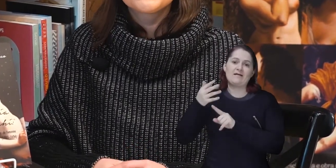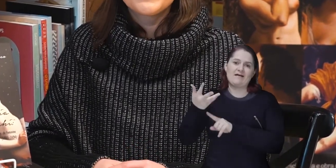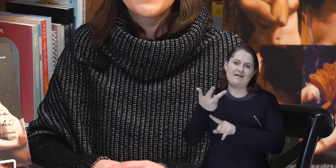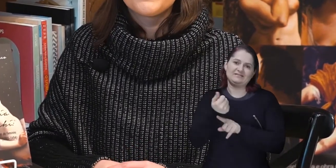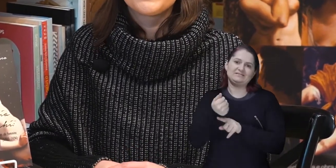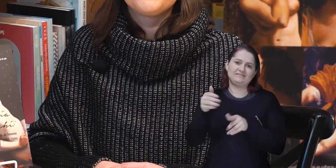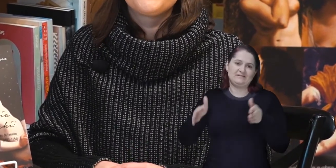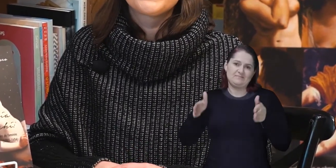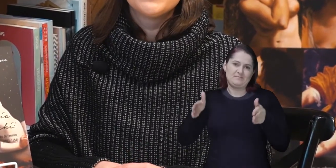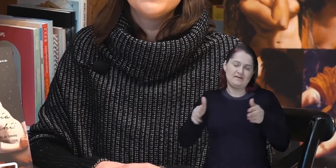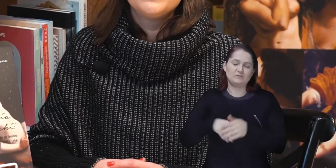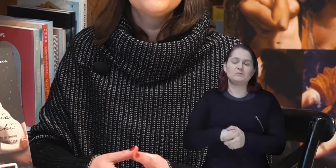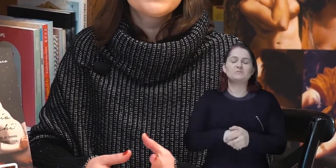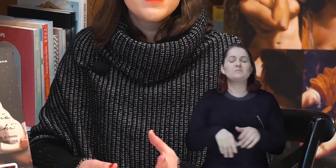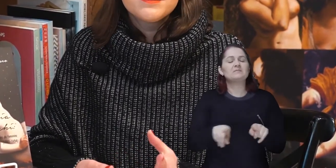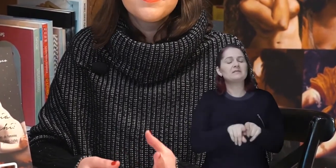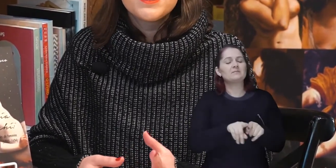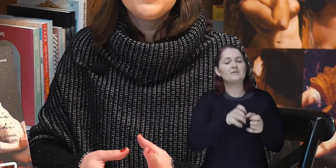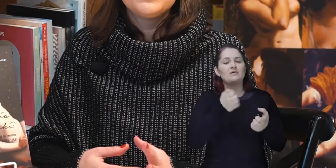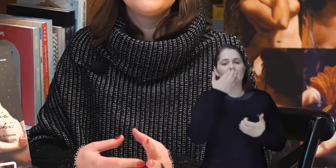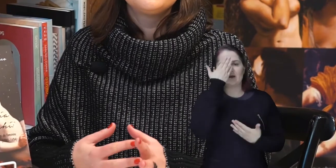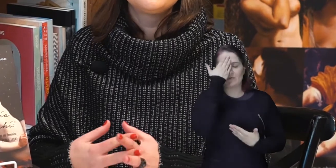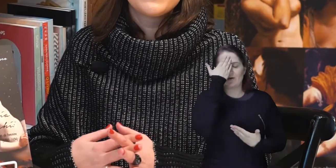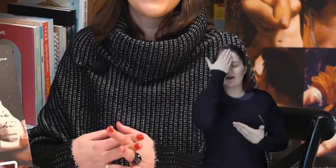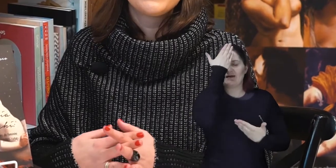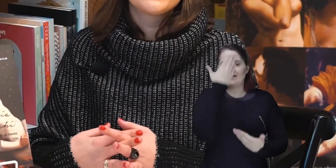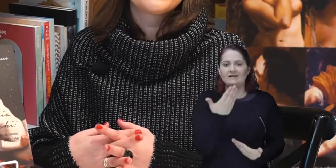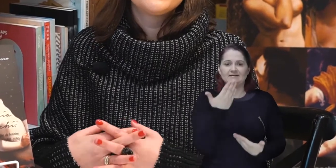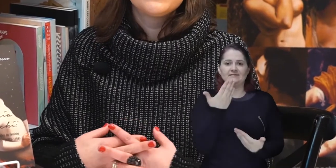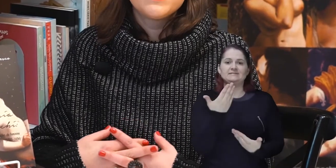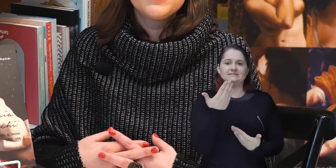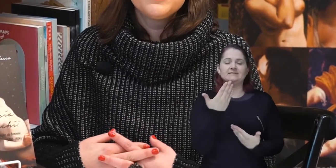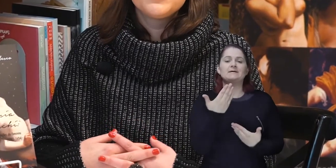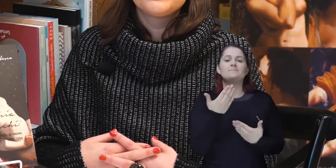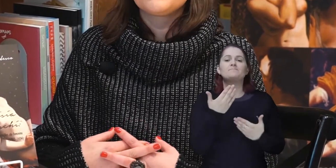artistas da mesma época. E gostaria também de encerrar